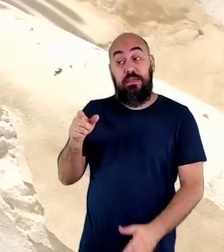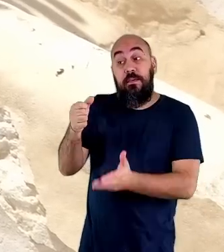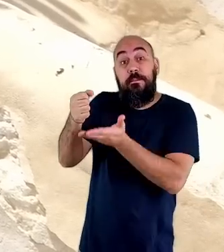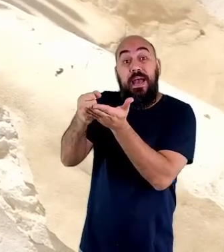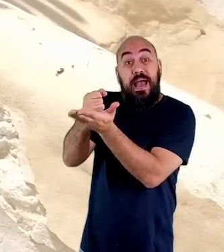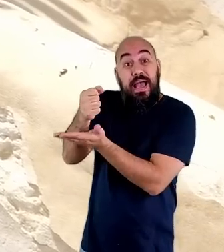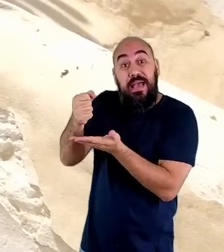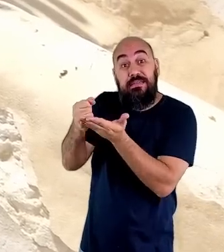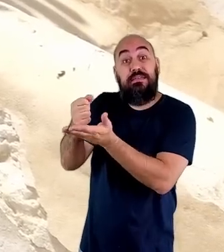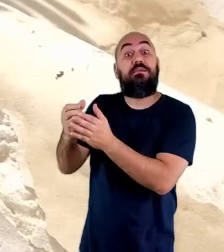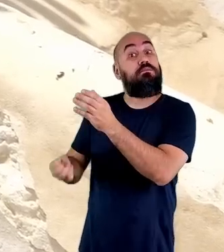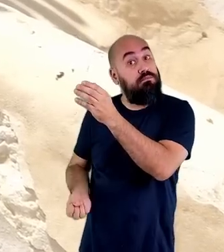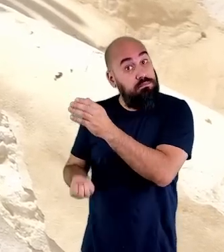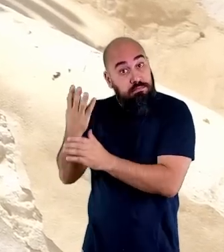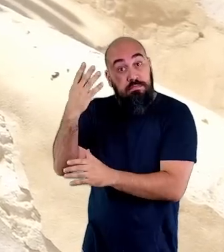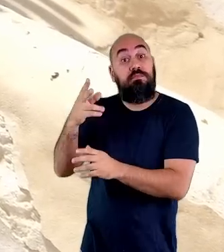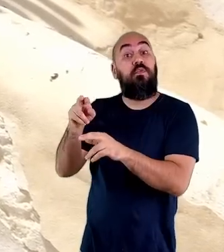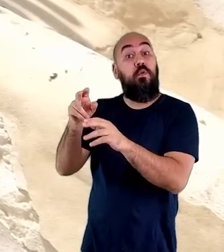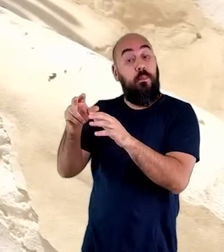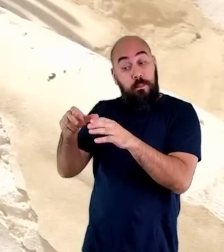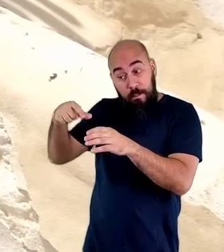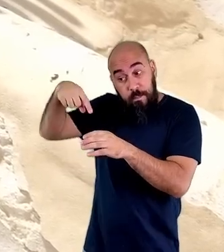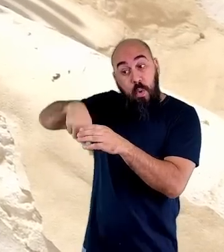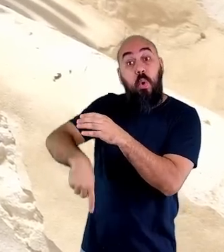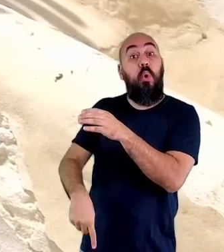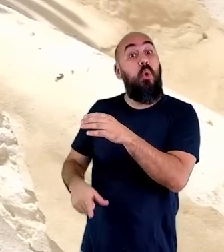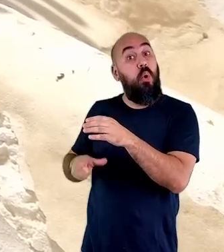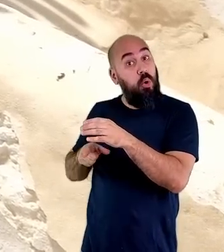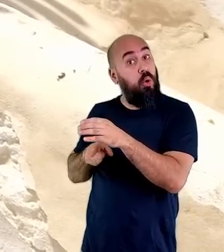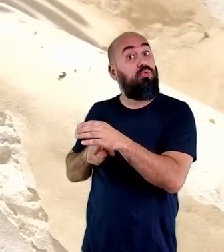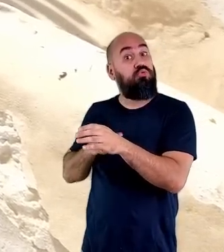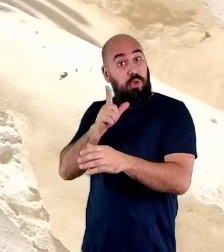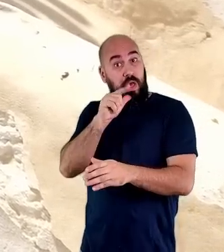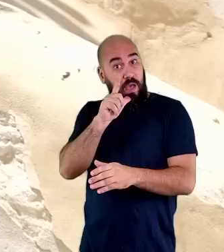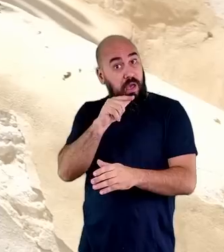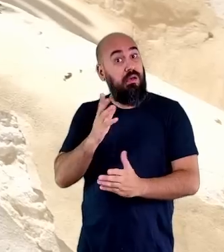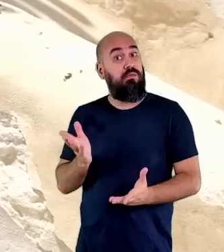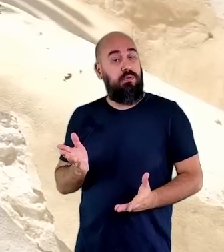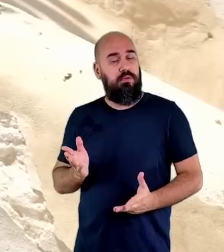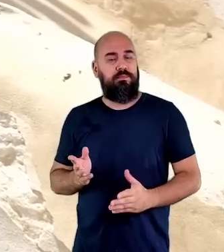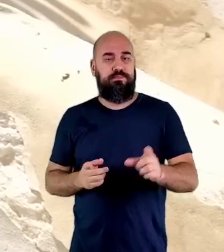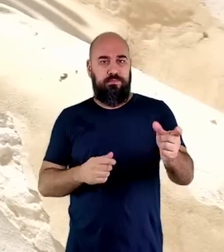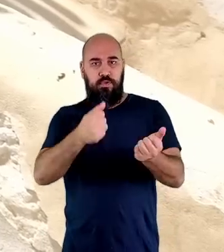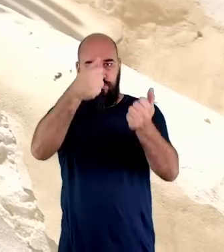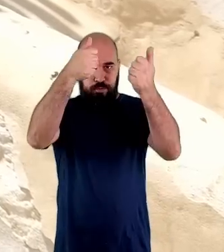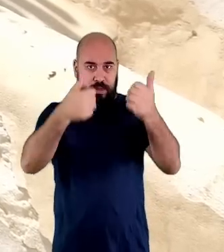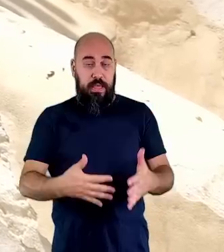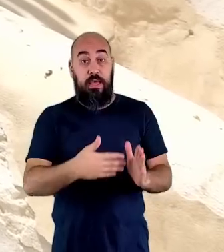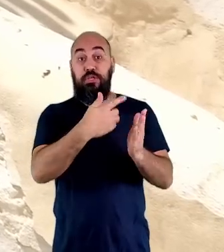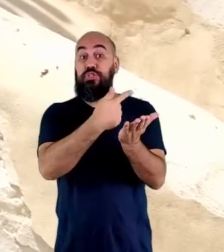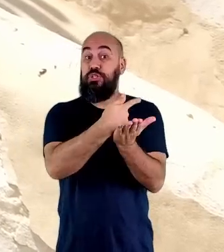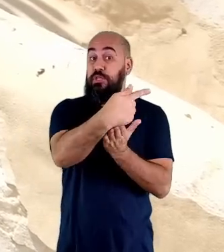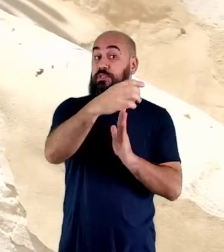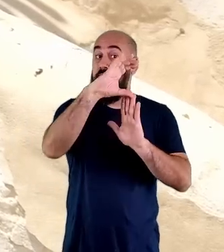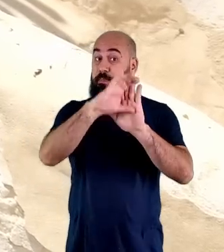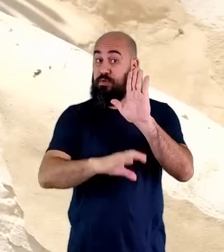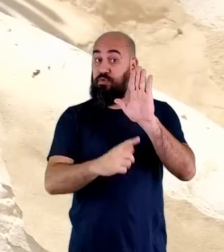pela fundação também de um poço. Eu vou ler a palavra de Deus aqui e você vai entender. Aqui está assim, Gênesis capítulo